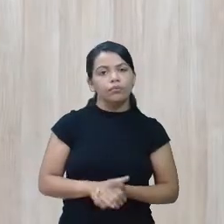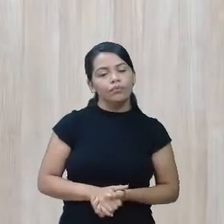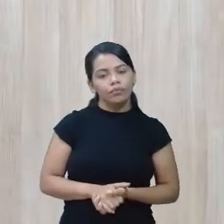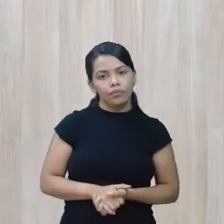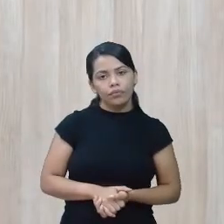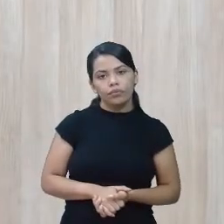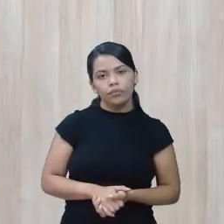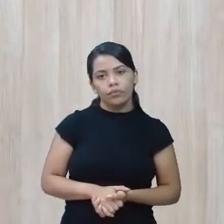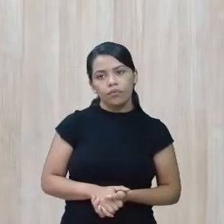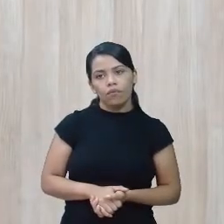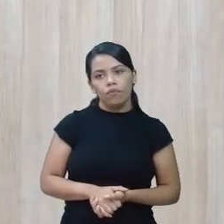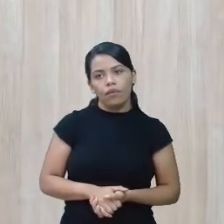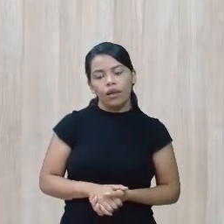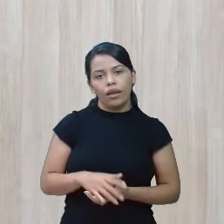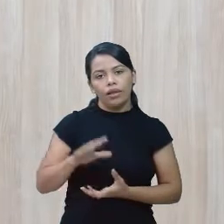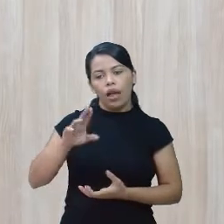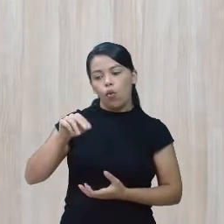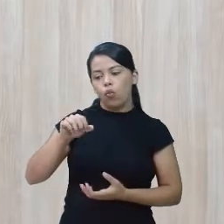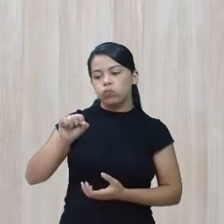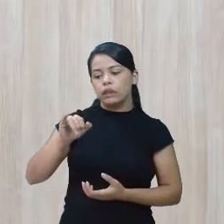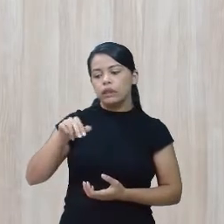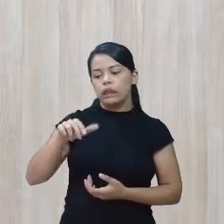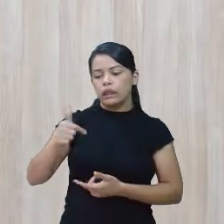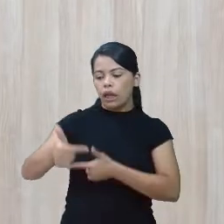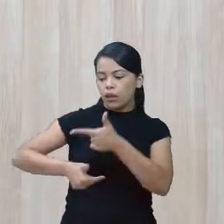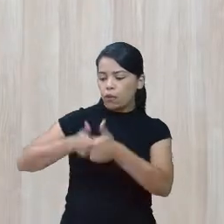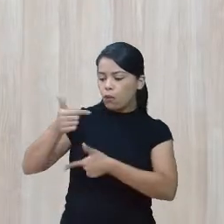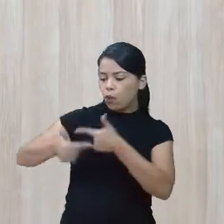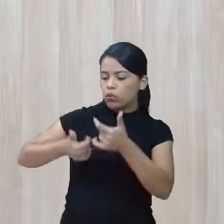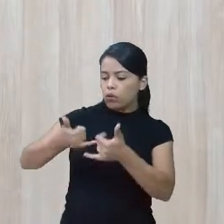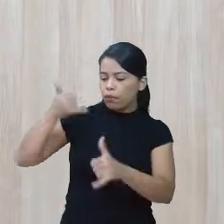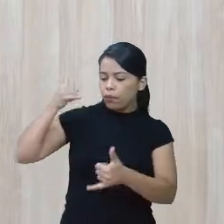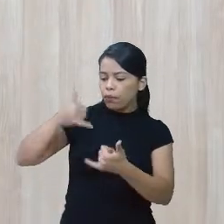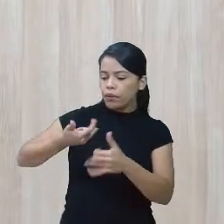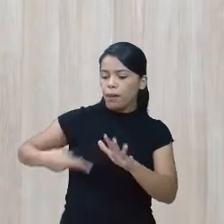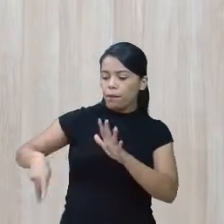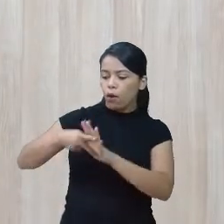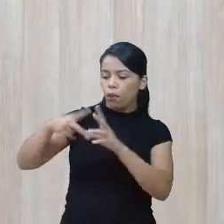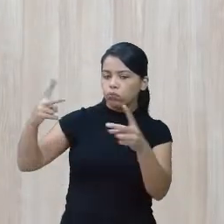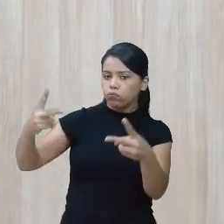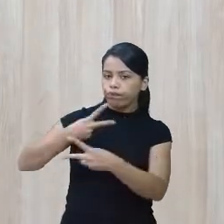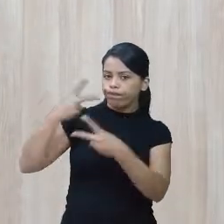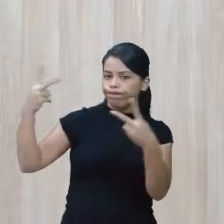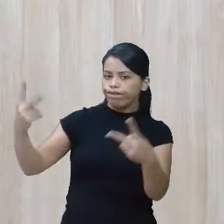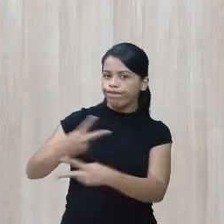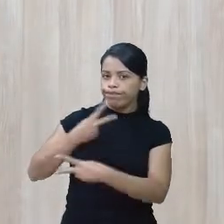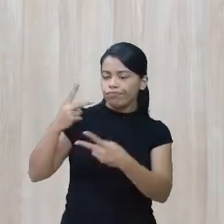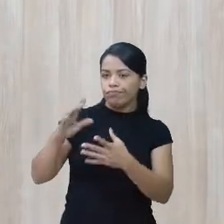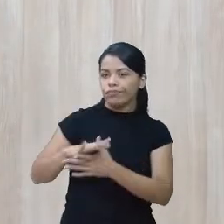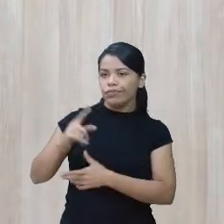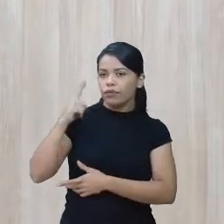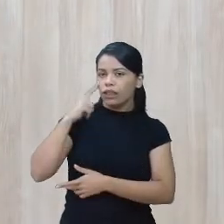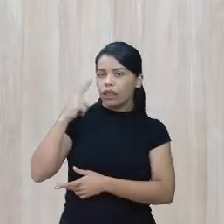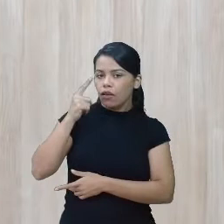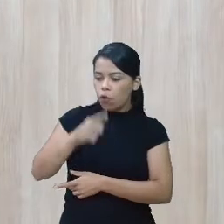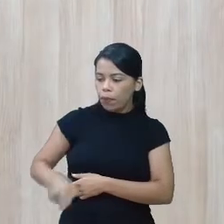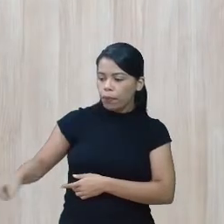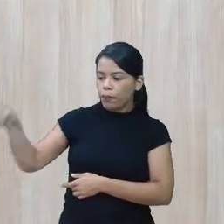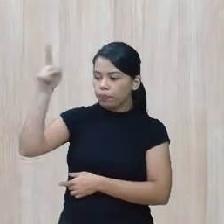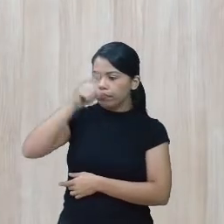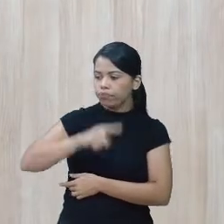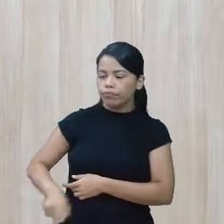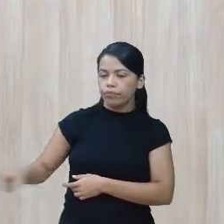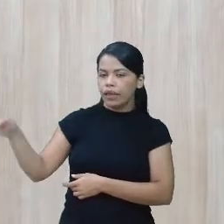uma usina, né, de produção de energia eólica, e esses cataventos, eles produzem